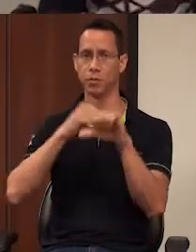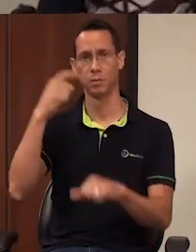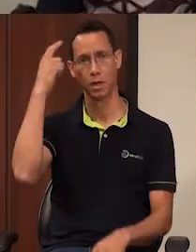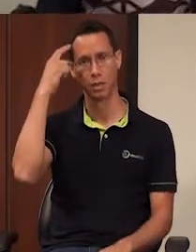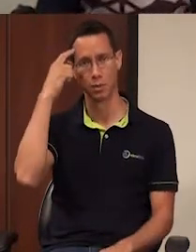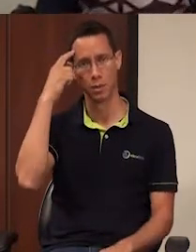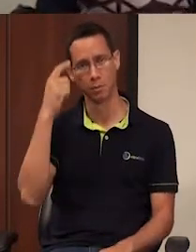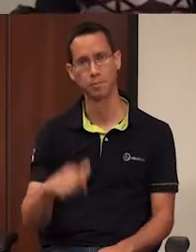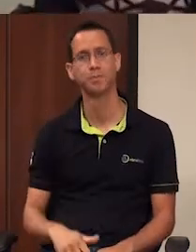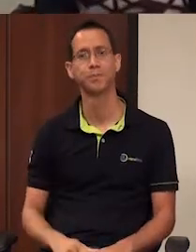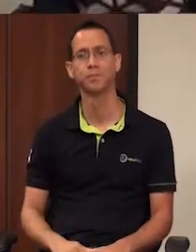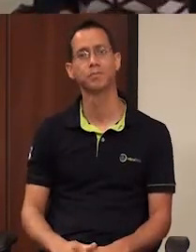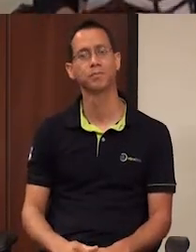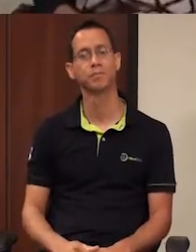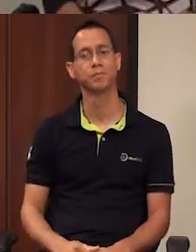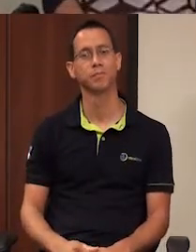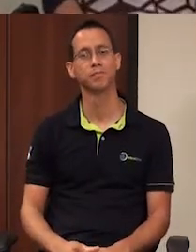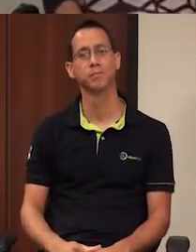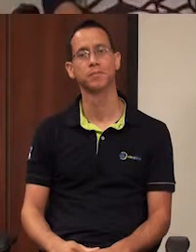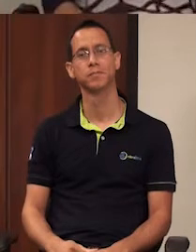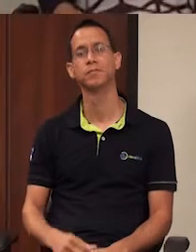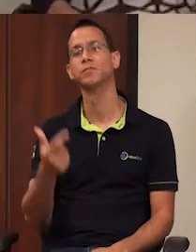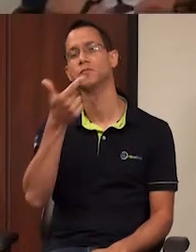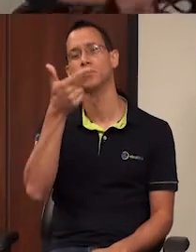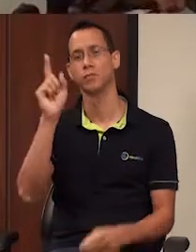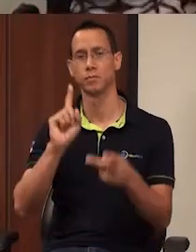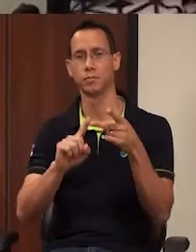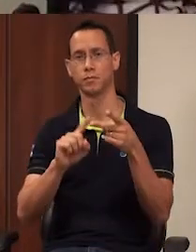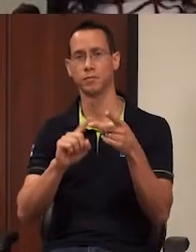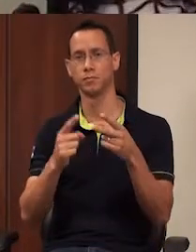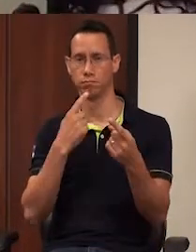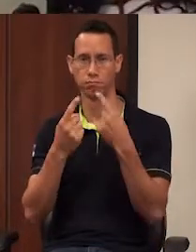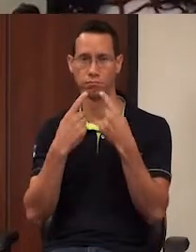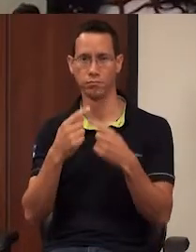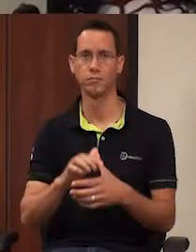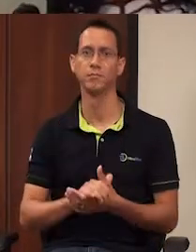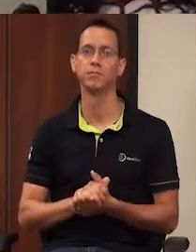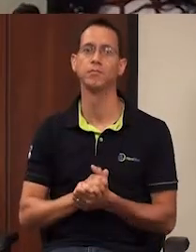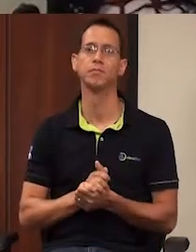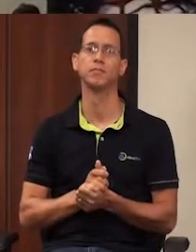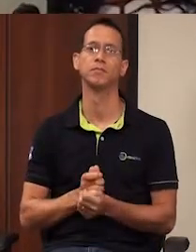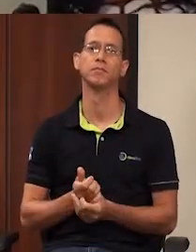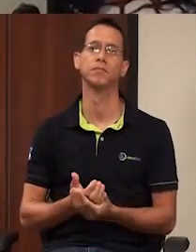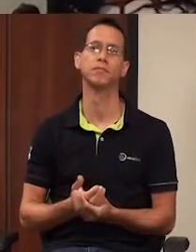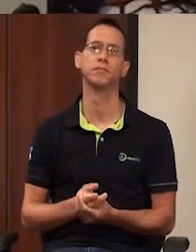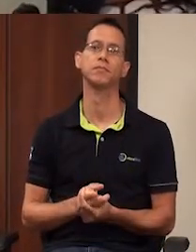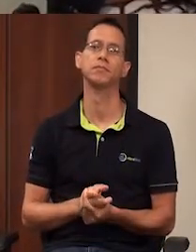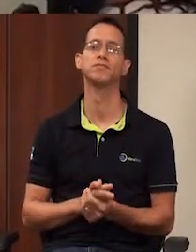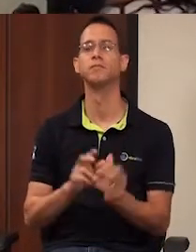paradigma. E aí, a outra questão que eu queria dialogar, essa questão